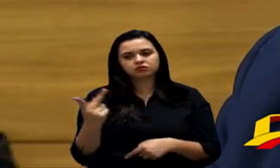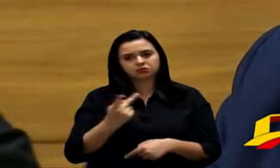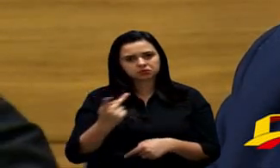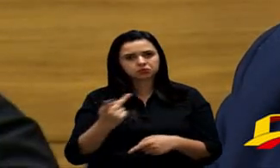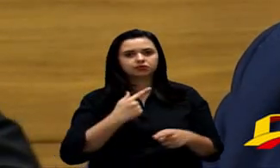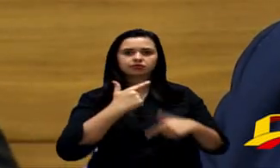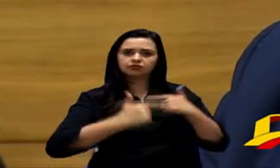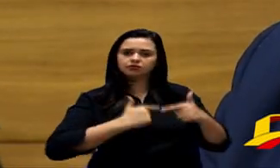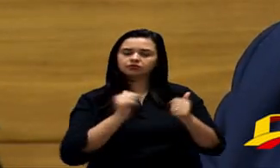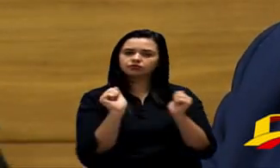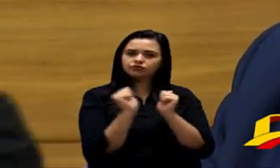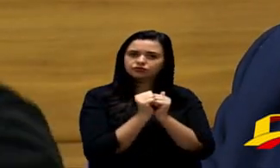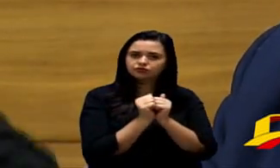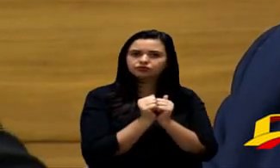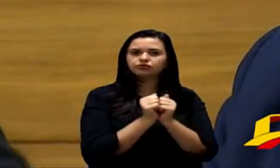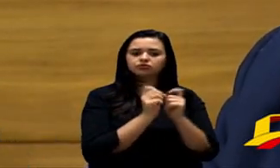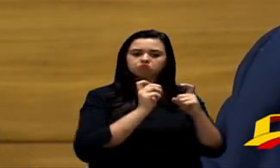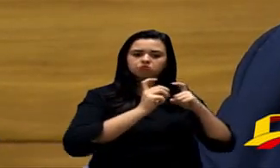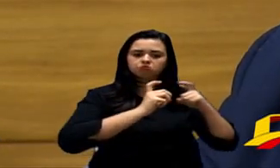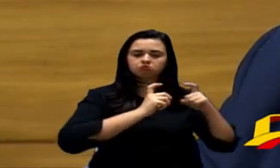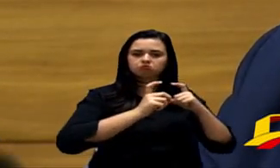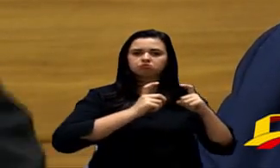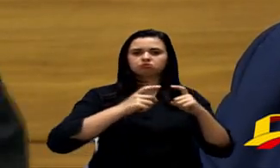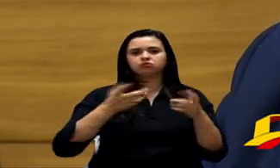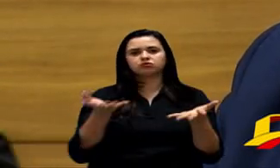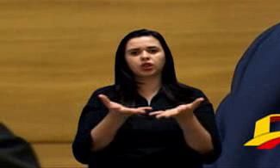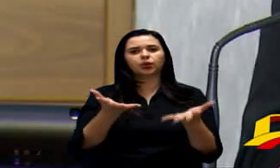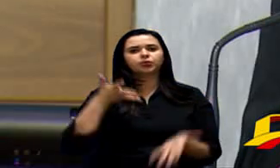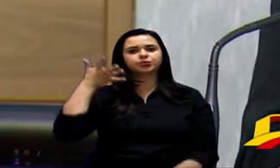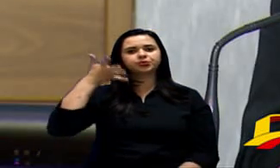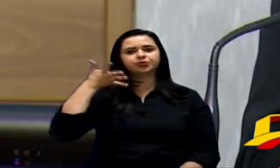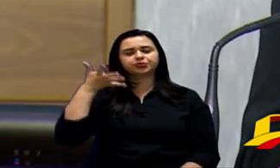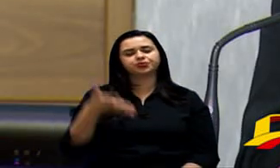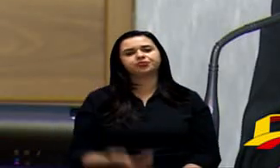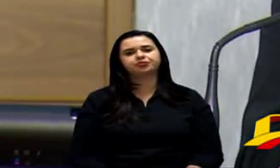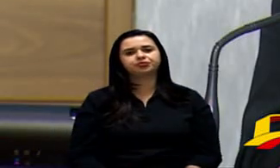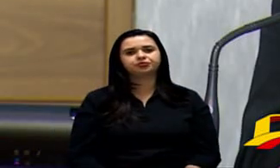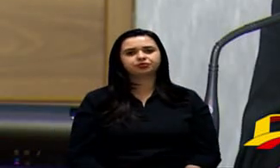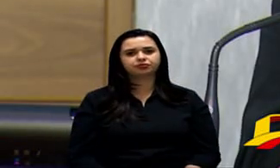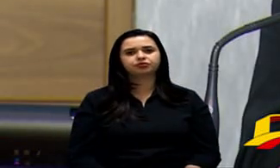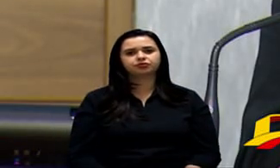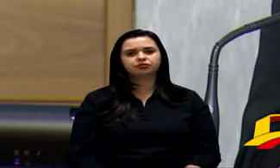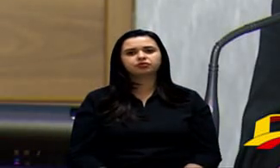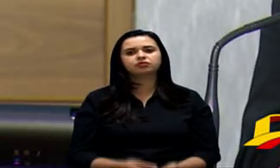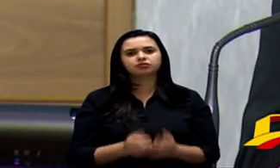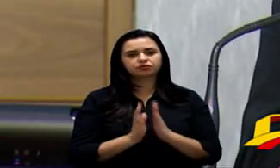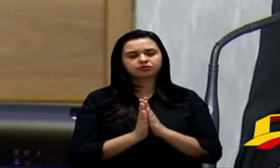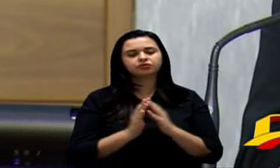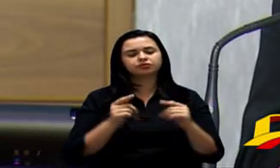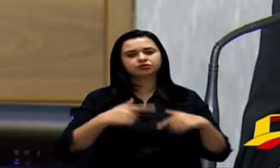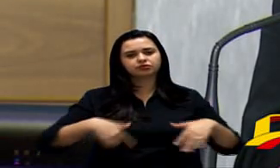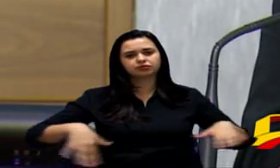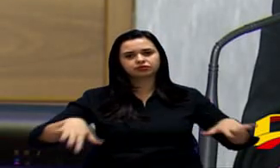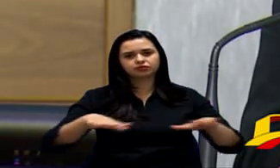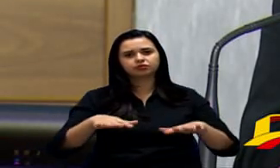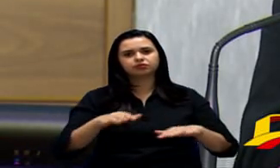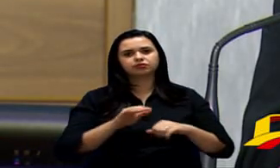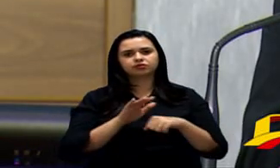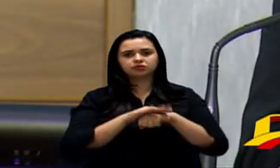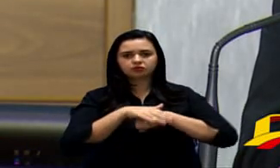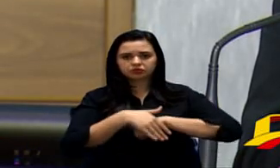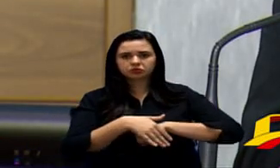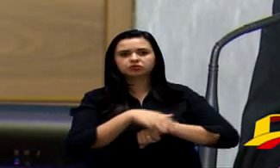possa ter aí a divisão dos louros dessa noite e buscando sempre o que é melhor para o nosso elefante